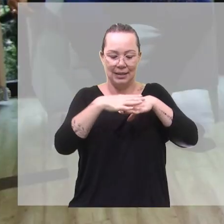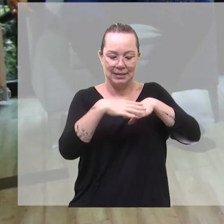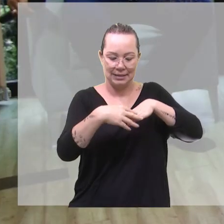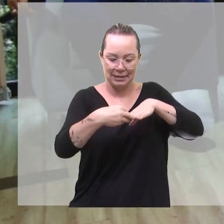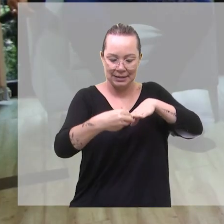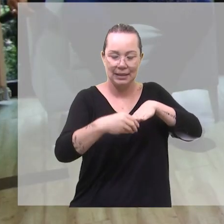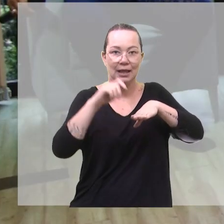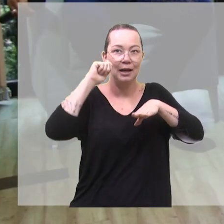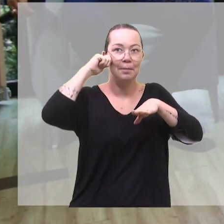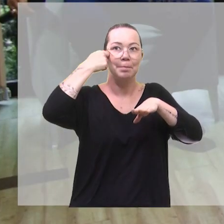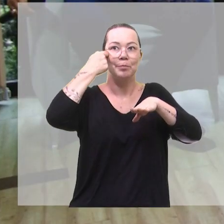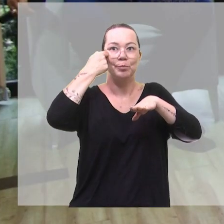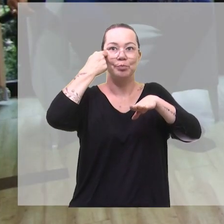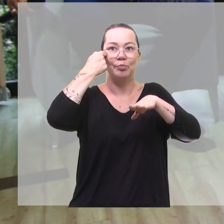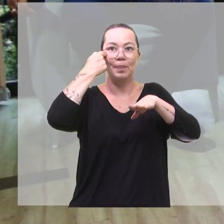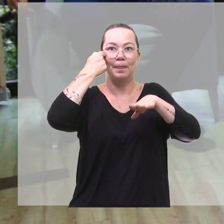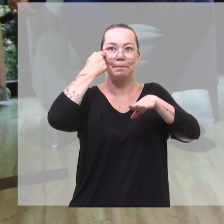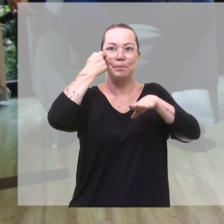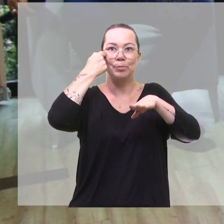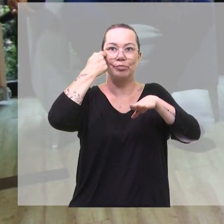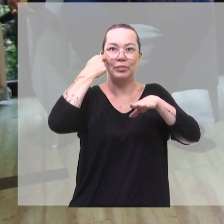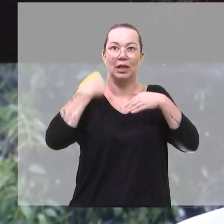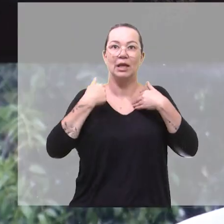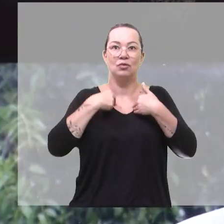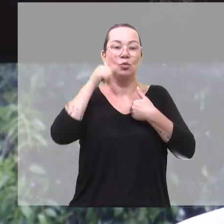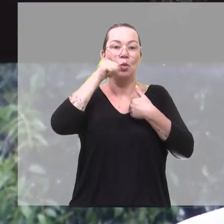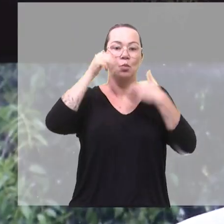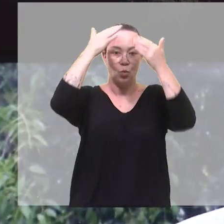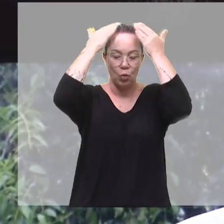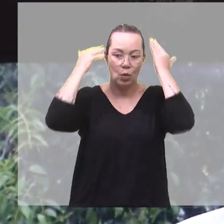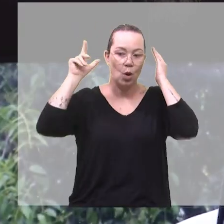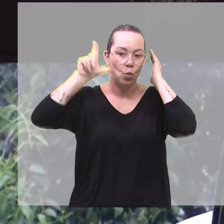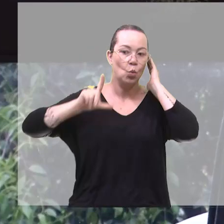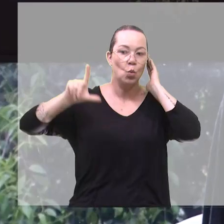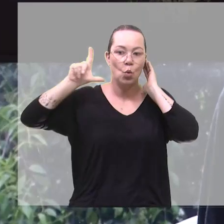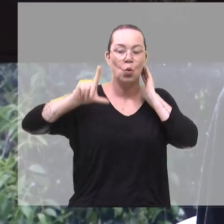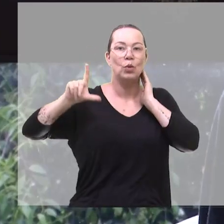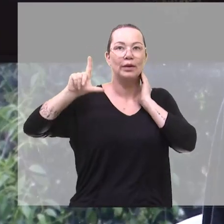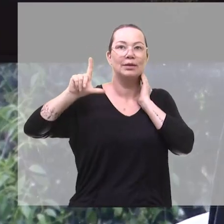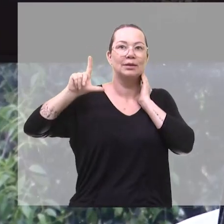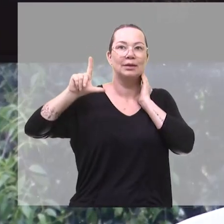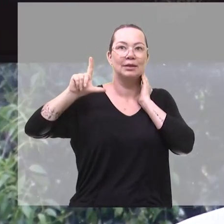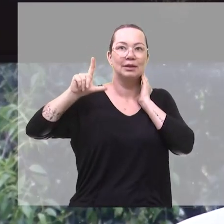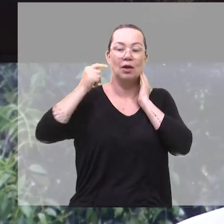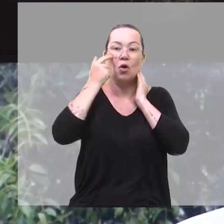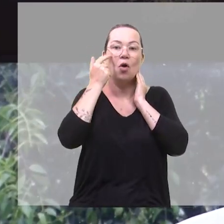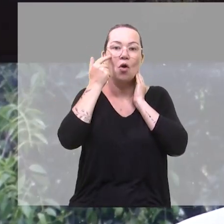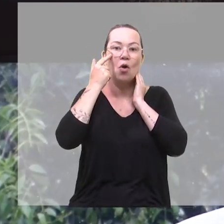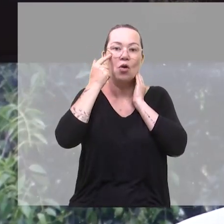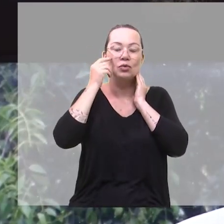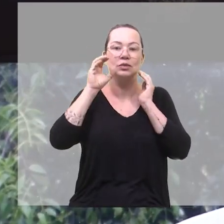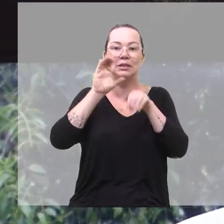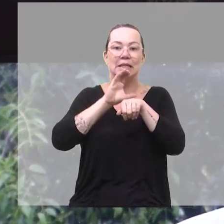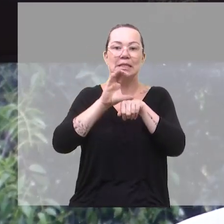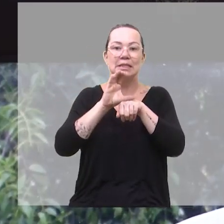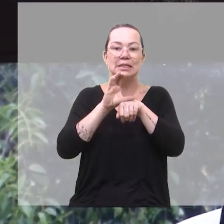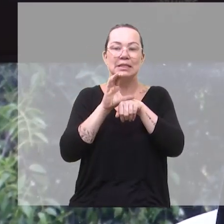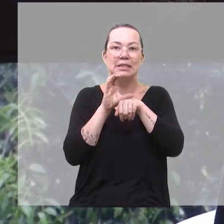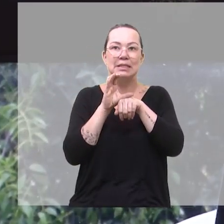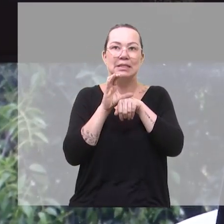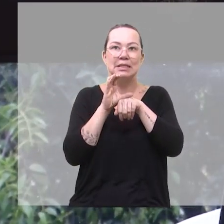clara, uma sandália preta. É por aí. Eu sou uma moça loira, tenho